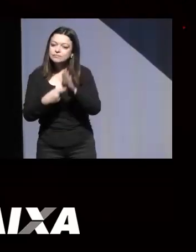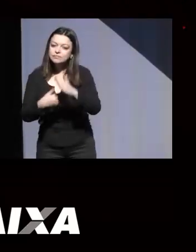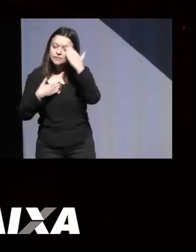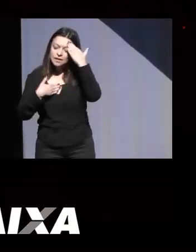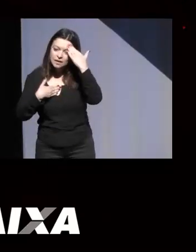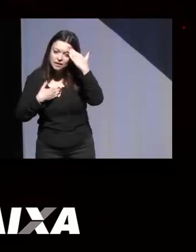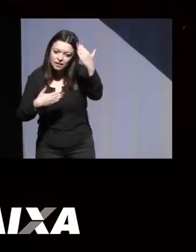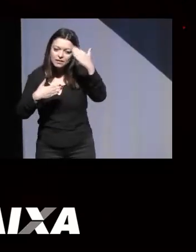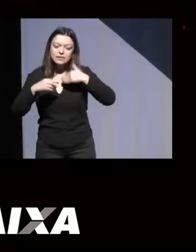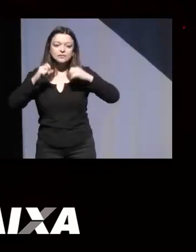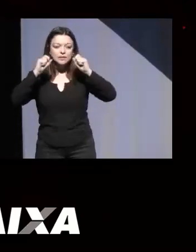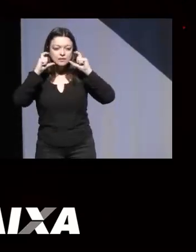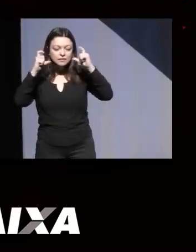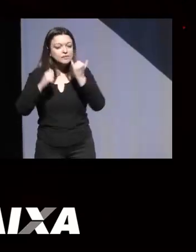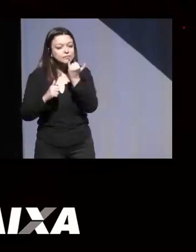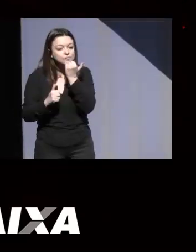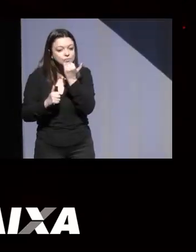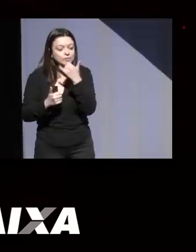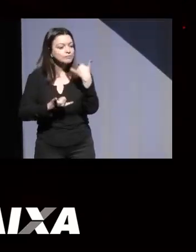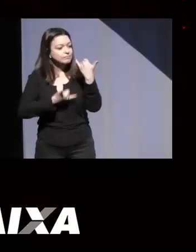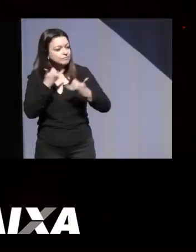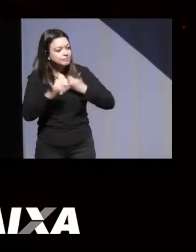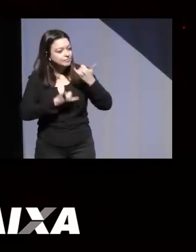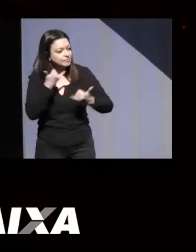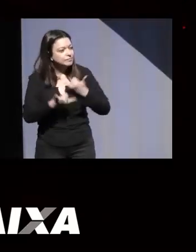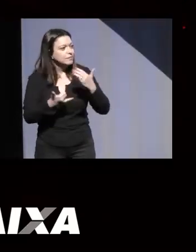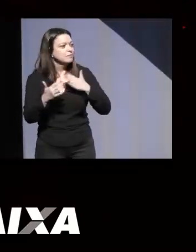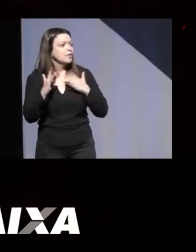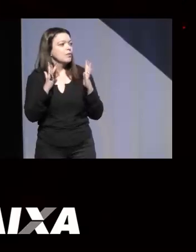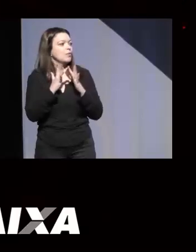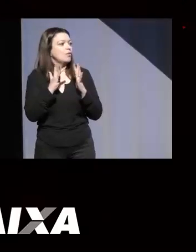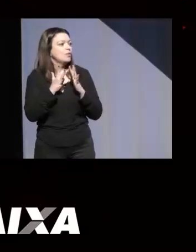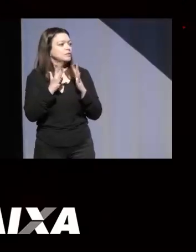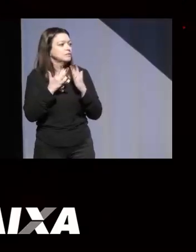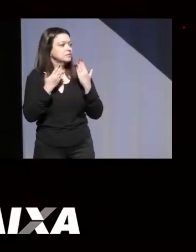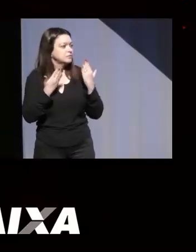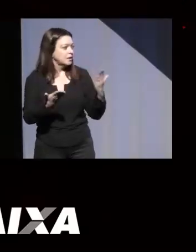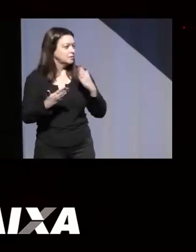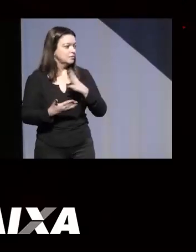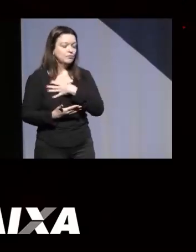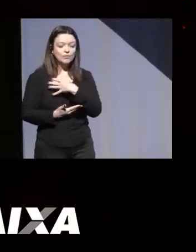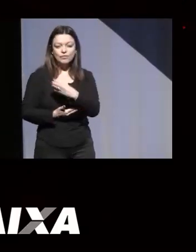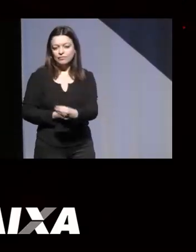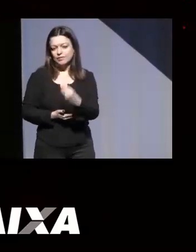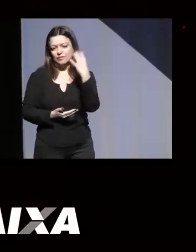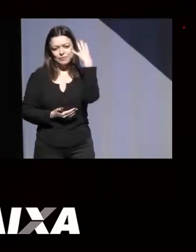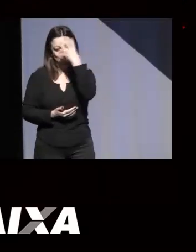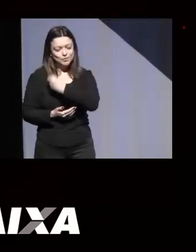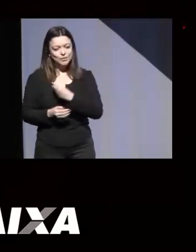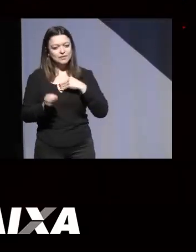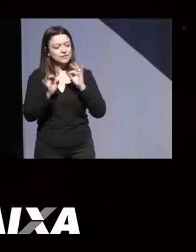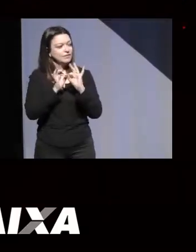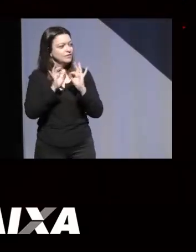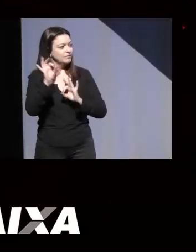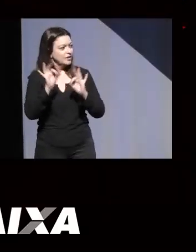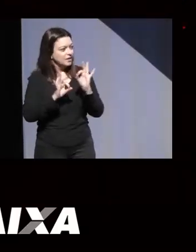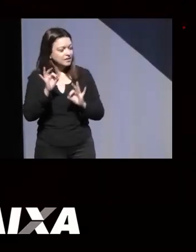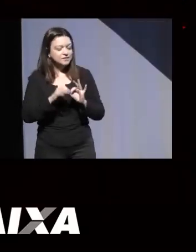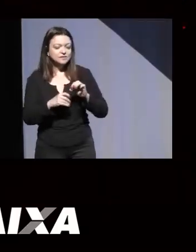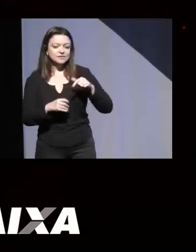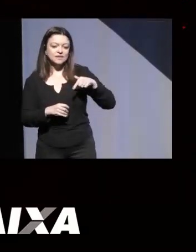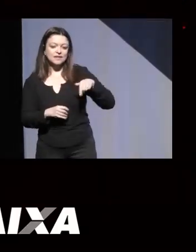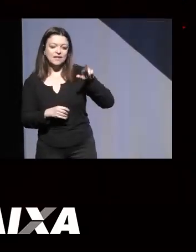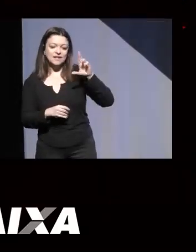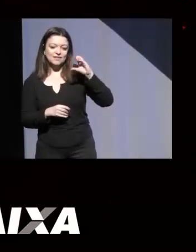pelas brincadeiras, mas os meus contatos estão aí. Ó, minha filha fez uma coisa muito chique para mim, que é esse QR Code.